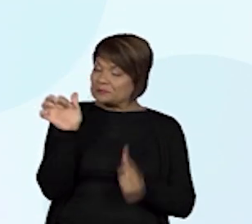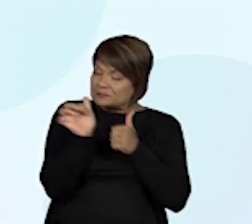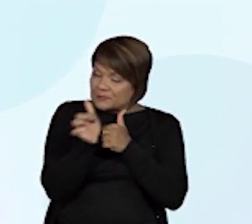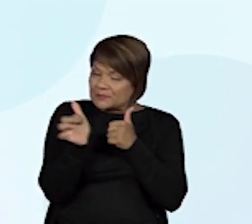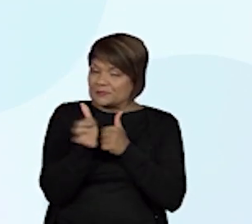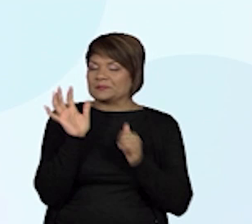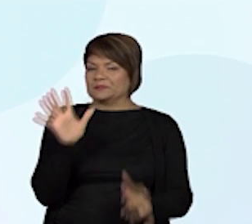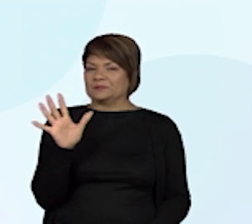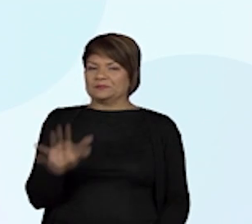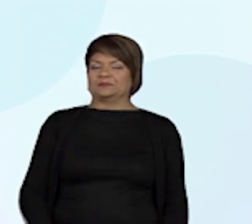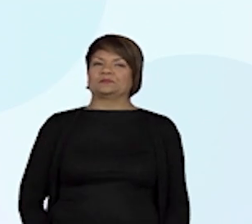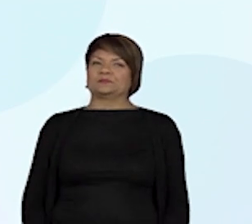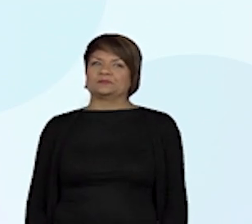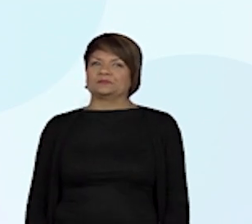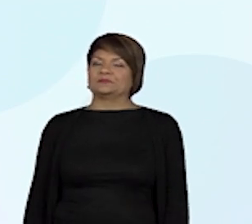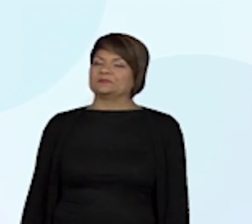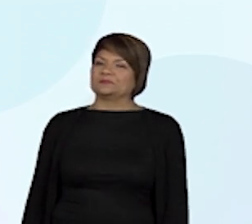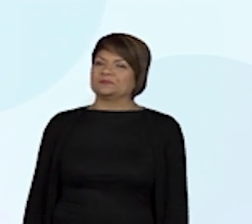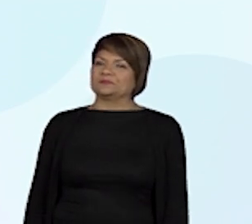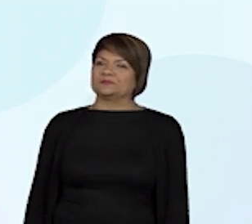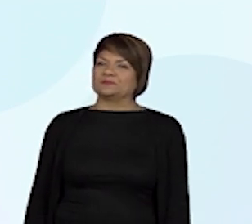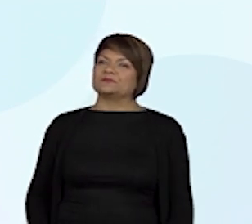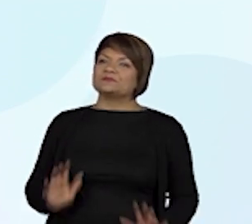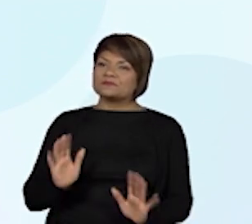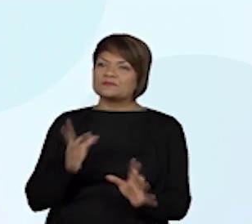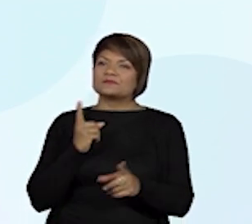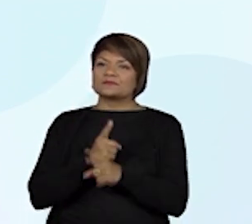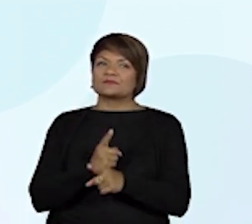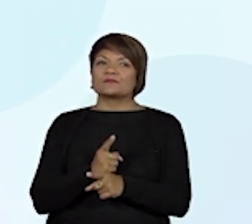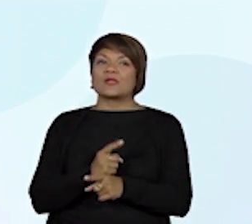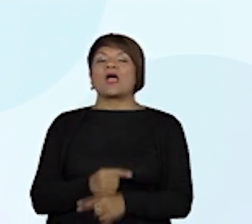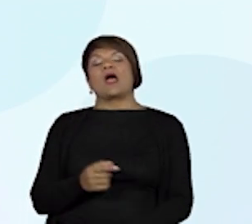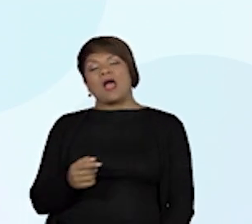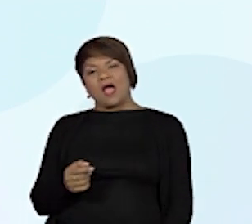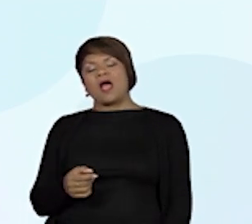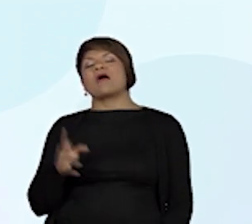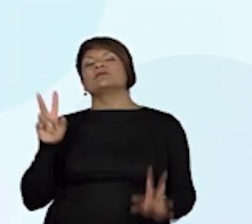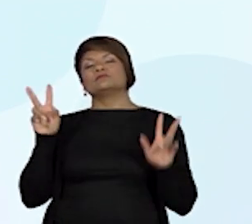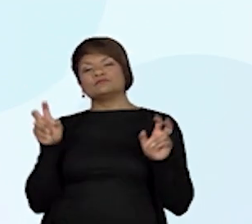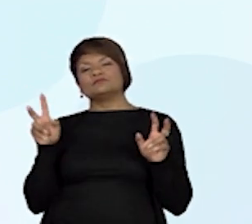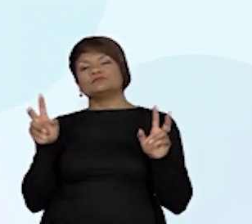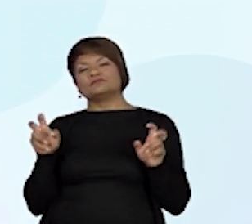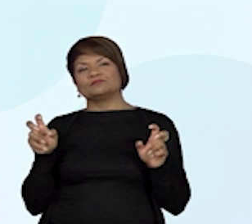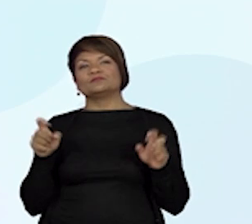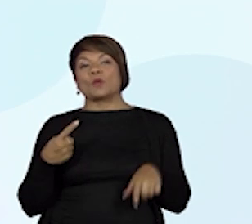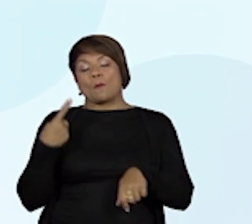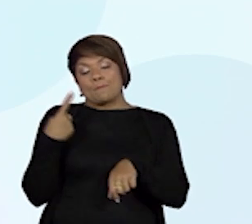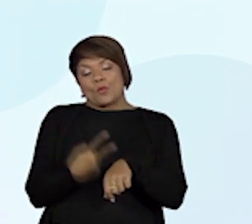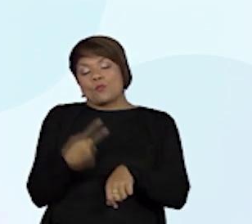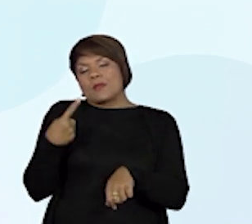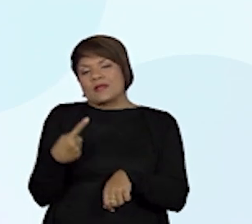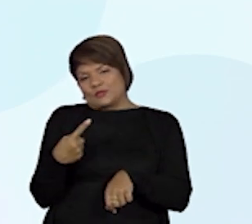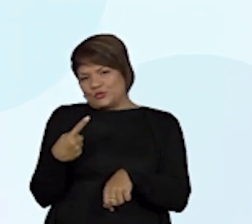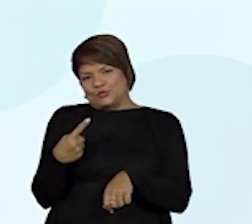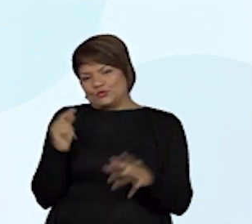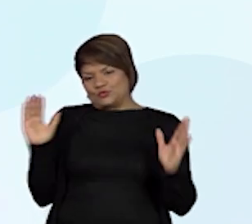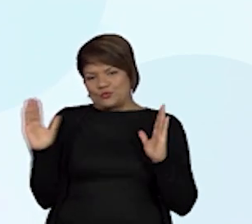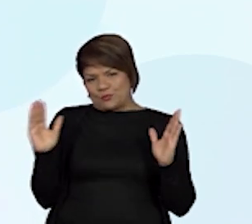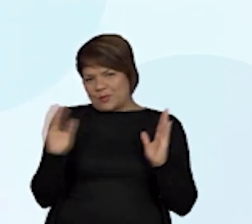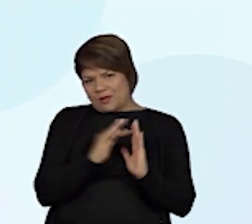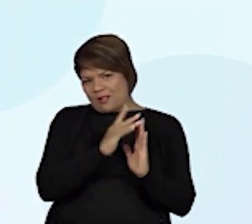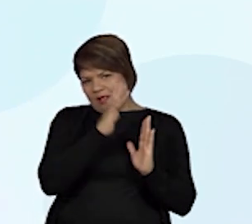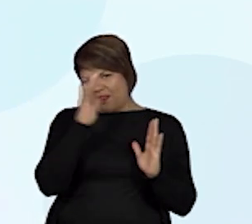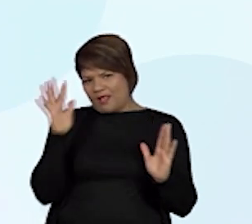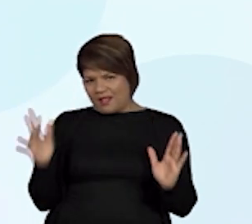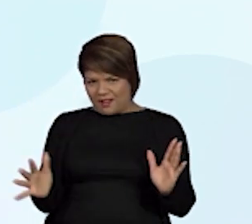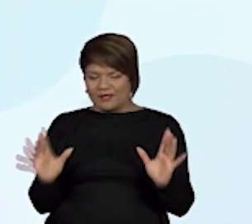aproximando. Olha só, então, nós sabemos através dessa expressão aqui, ó, momentos especiais. Que foi,